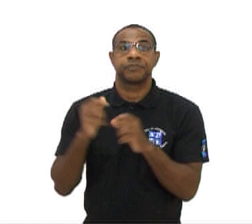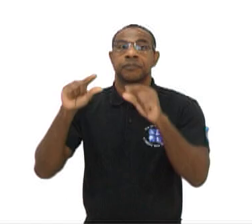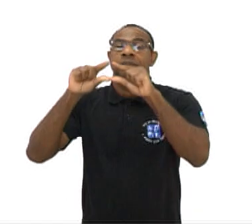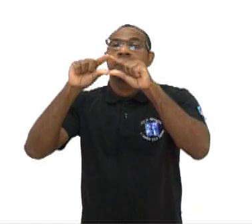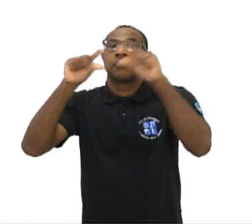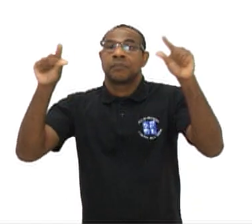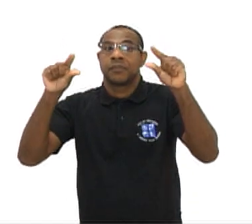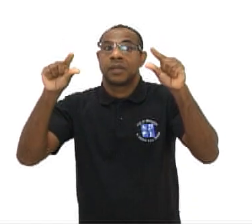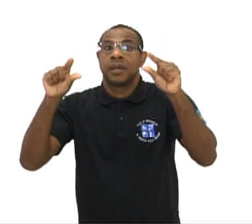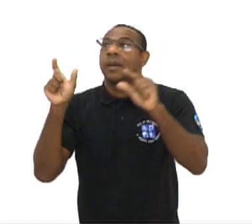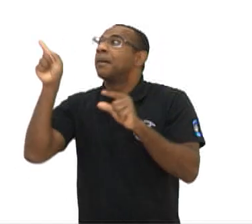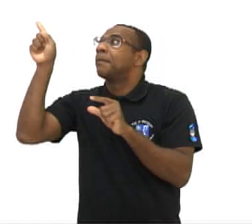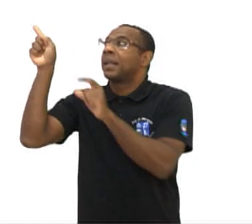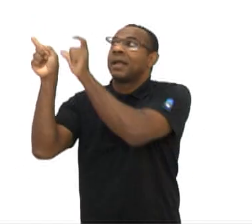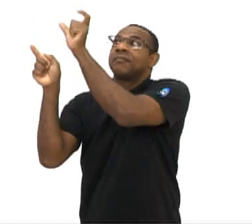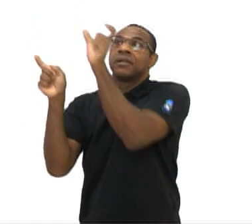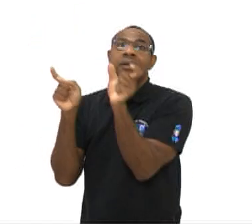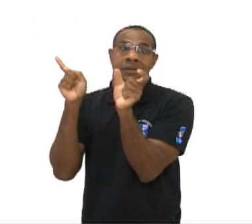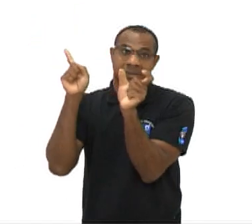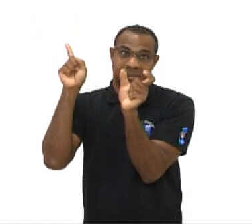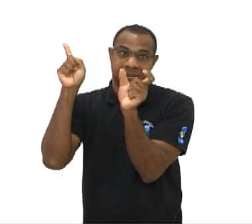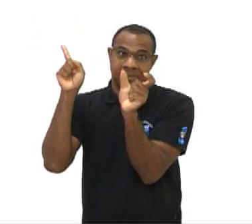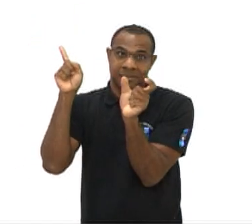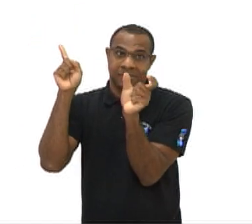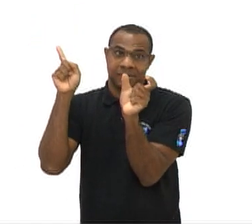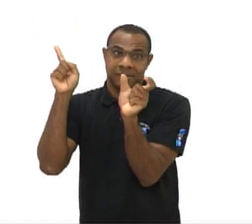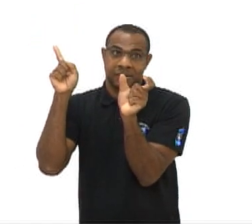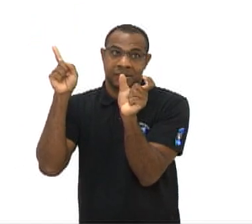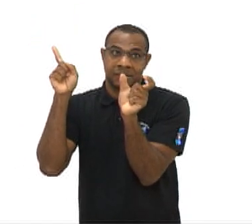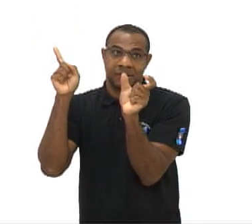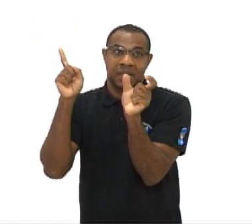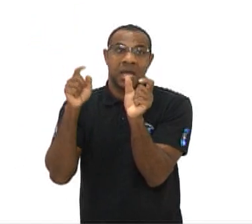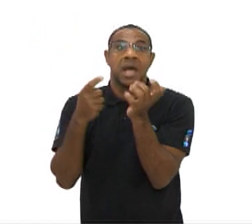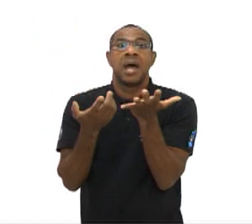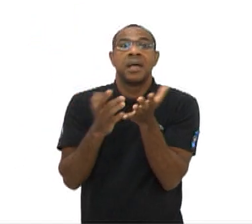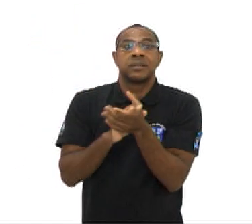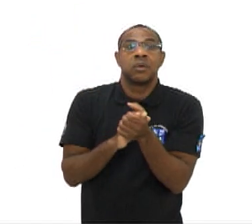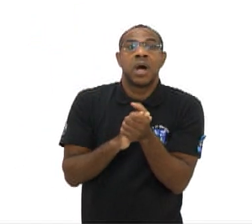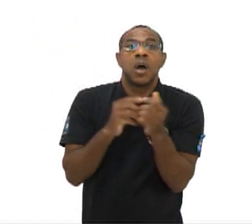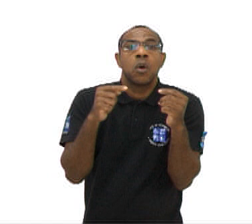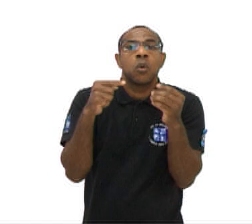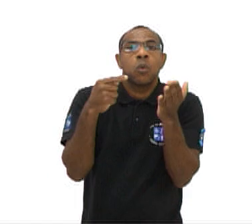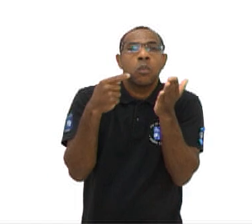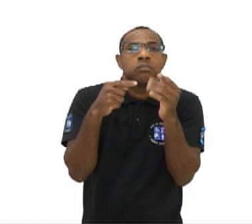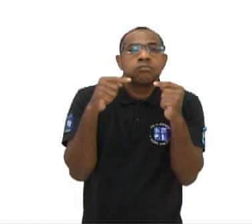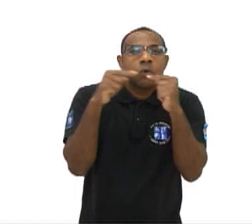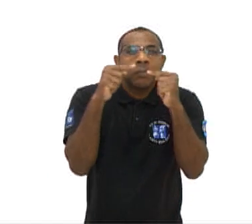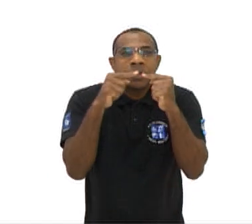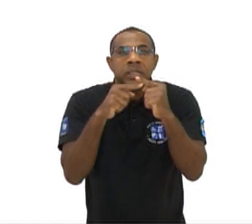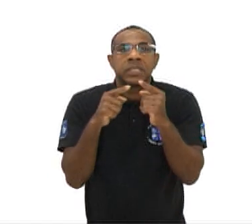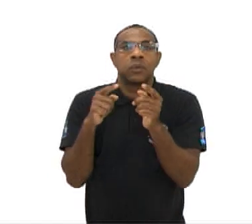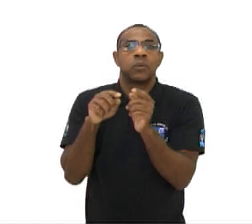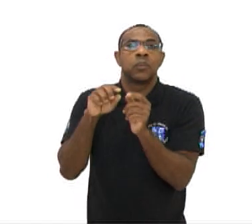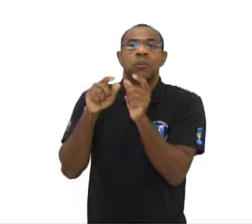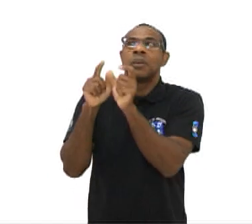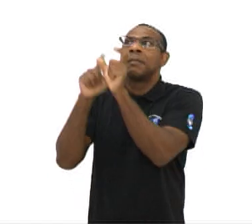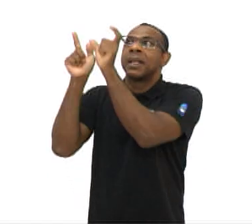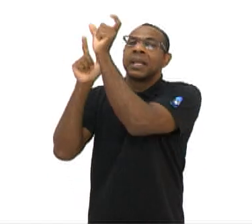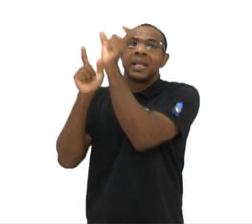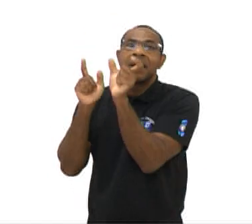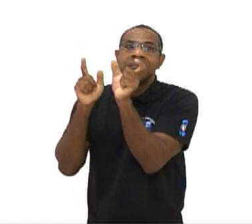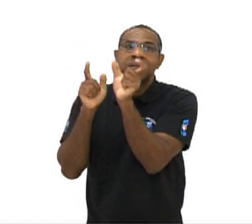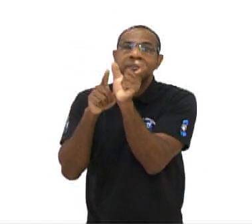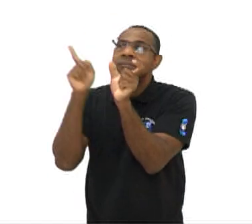palavra leviandade. A combinação entre leviandade informativa e